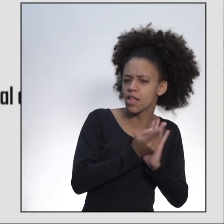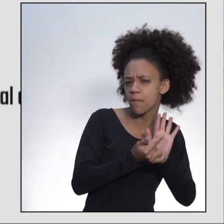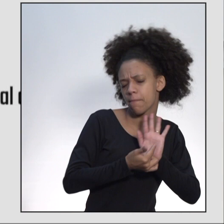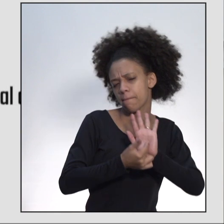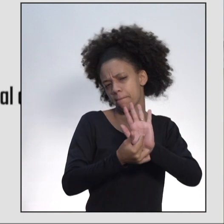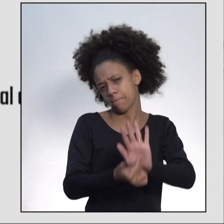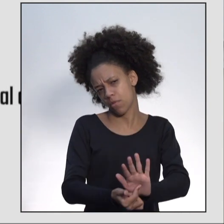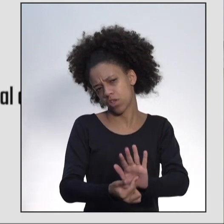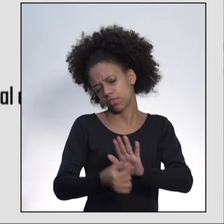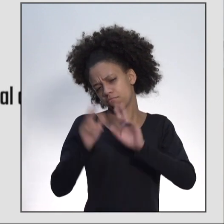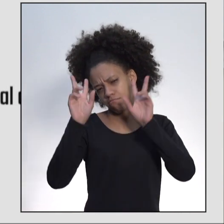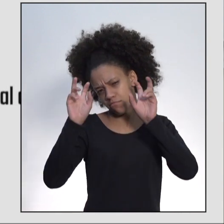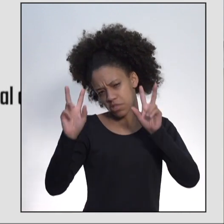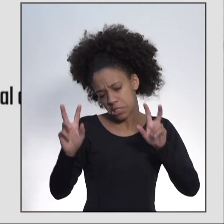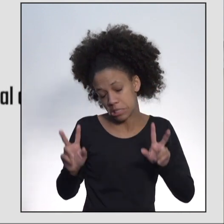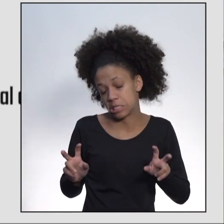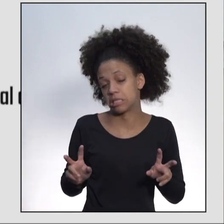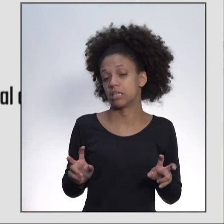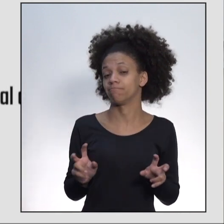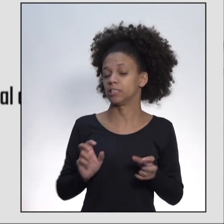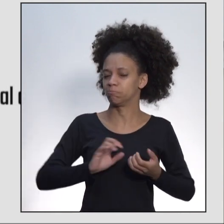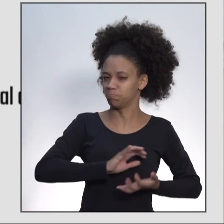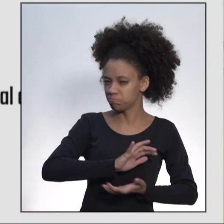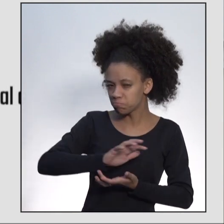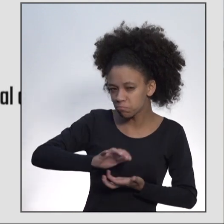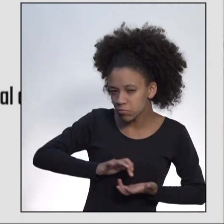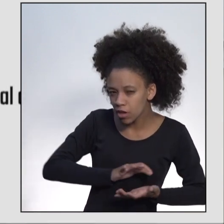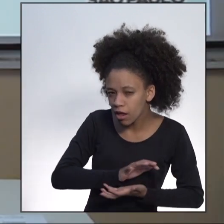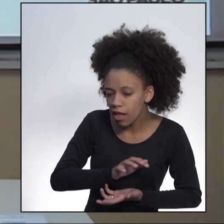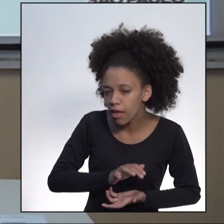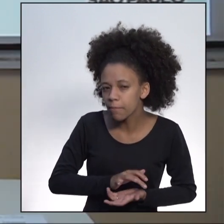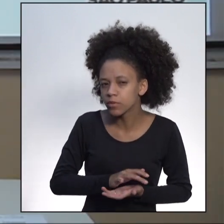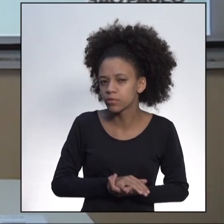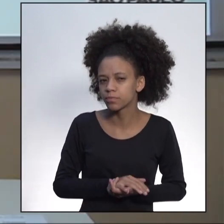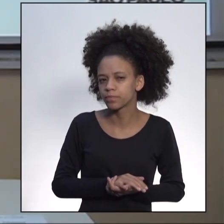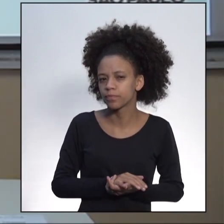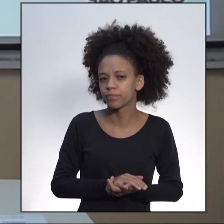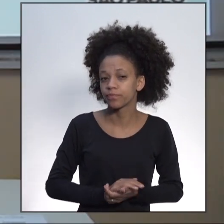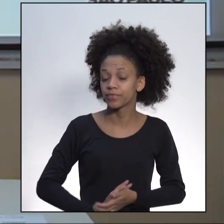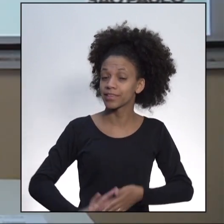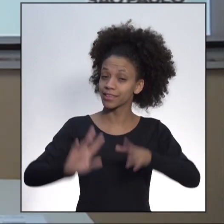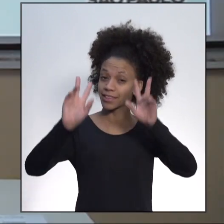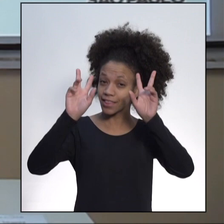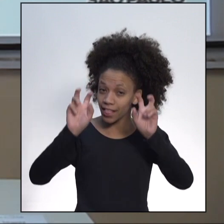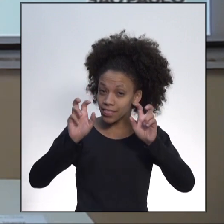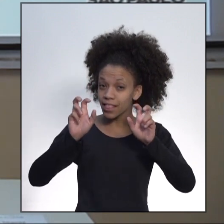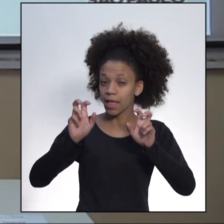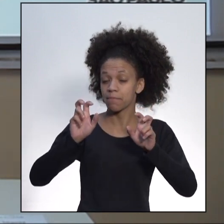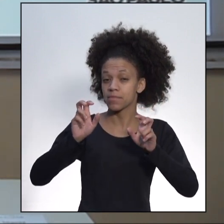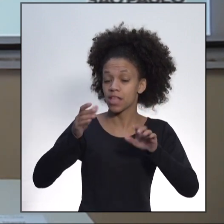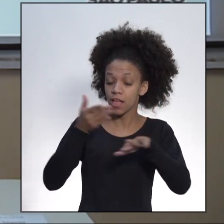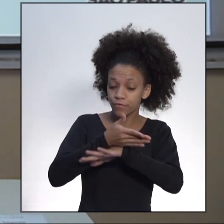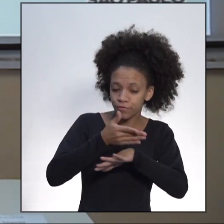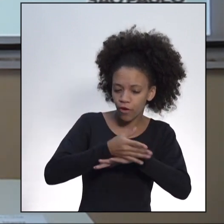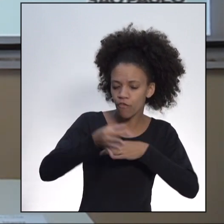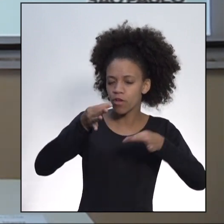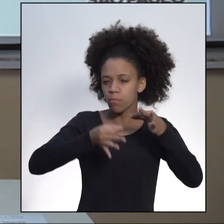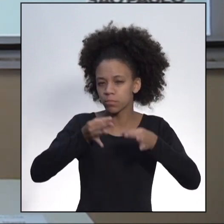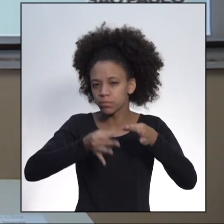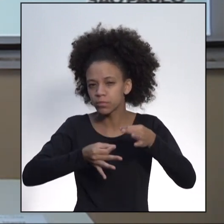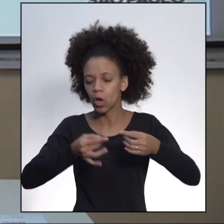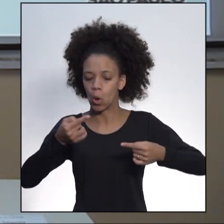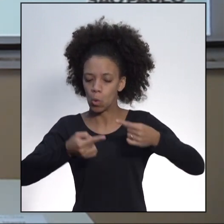transmite temas muito polêmicos pra gente. Temas que envolvem a política, a economia,